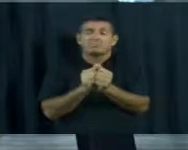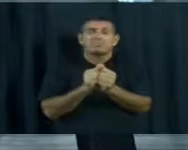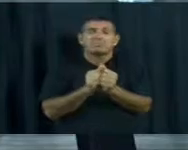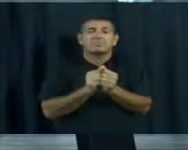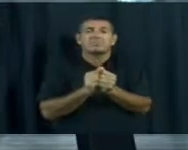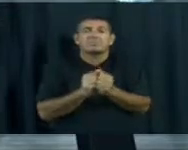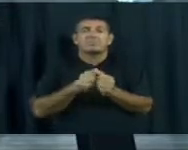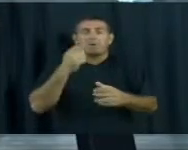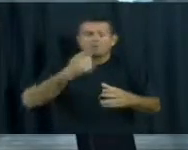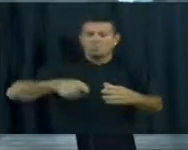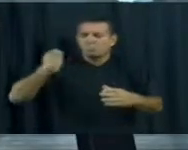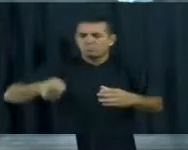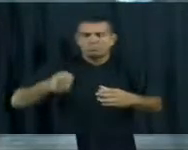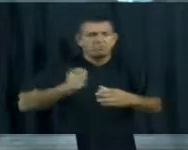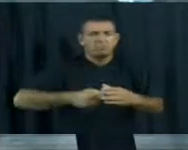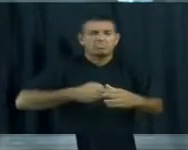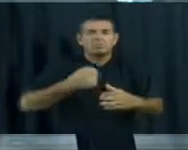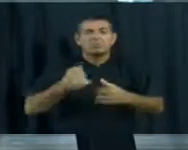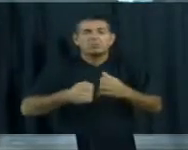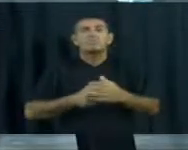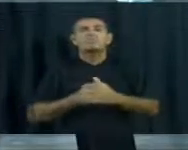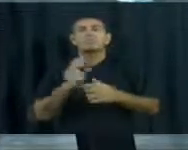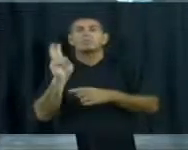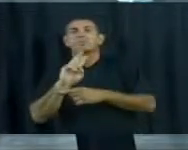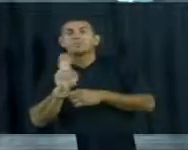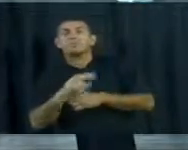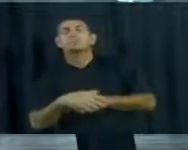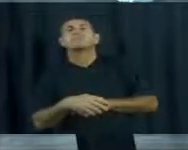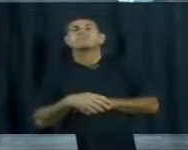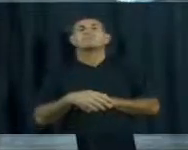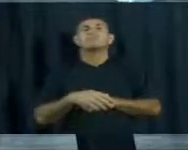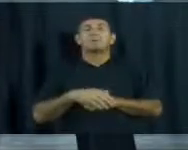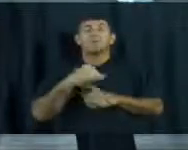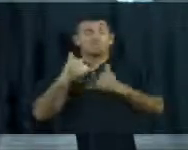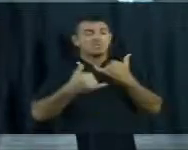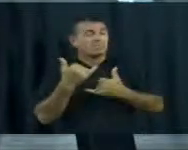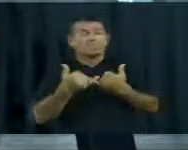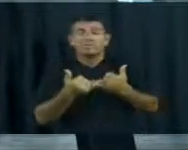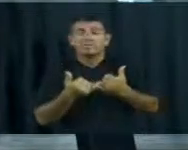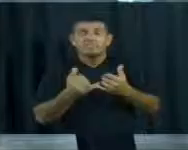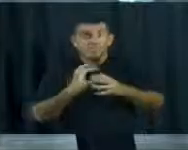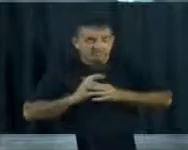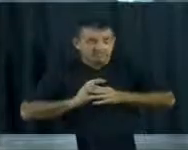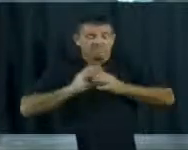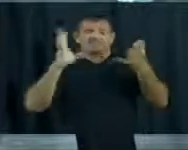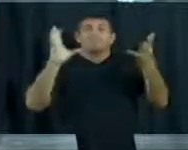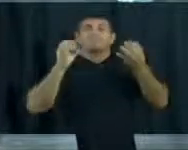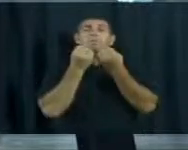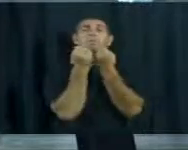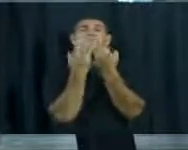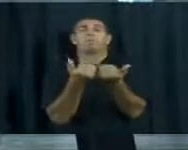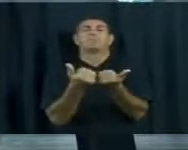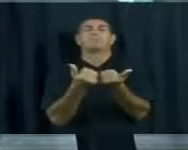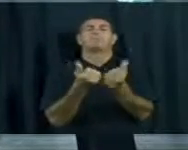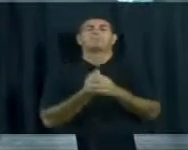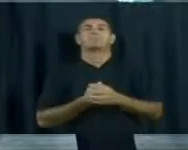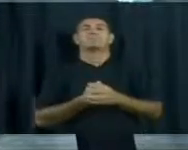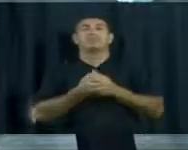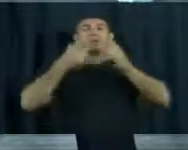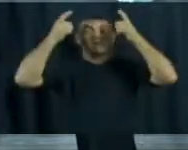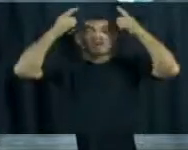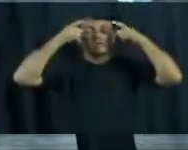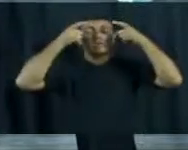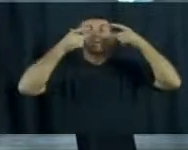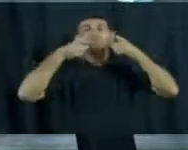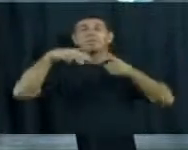com a bateria tocando. Tem um vídeo aí que tá ele lá sambando com o nosso rei Momo, com a nossa rainha. E ele tava todos querendo